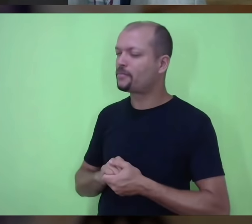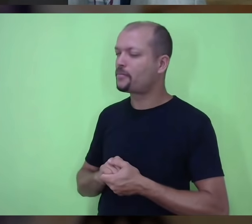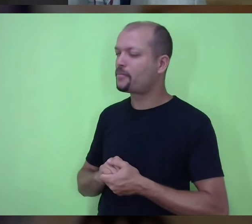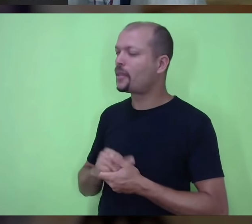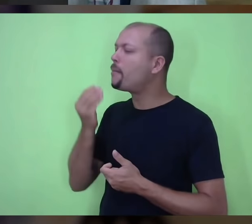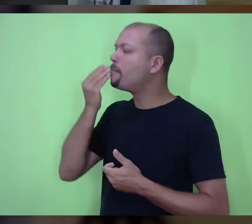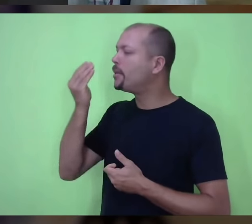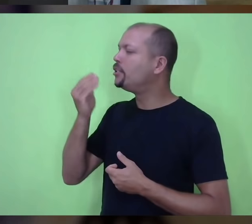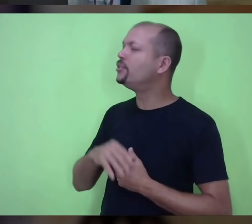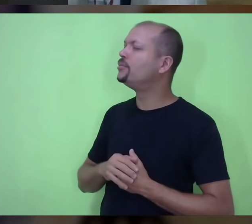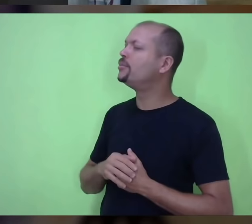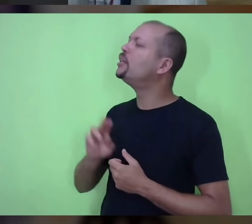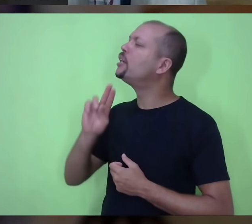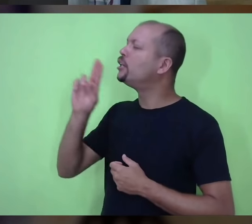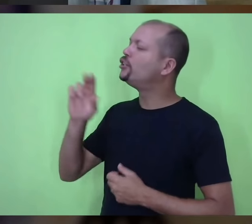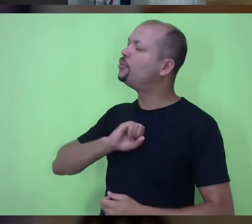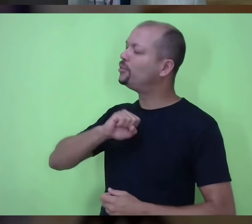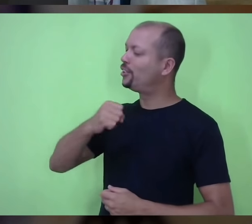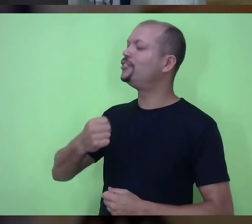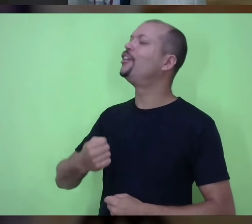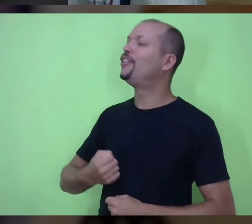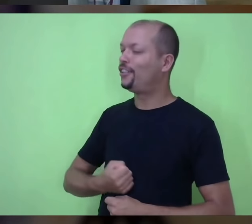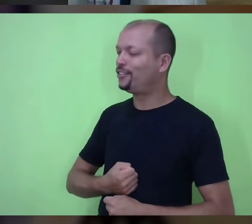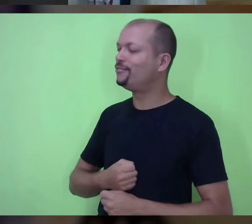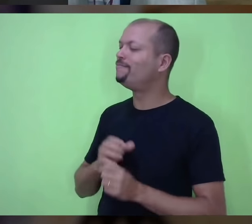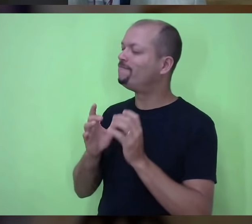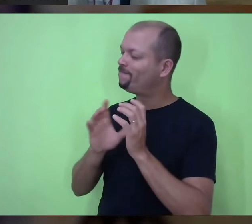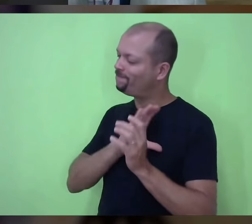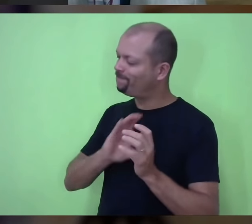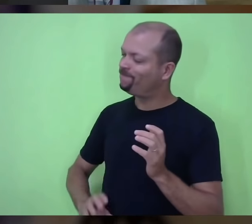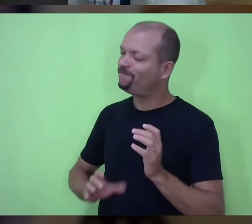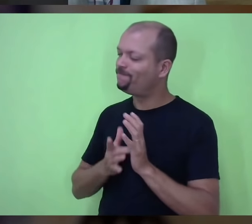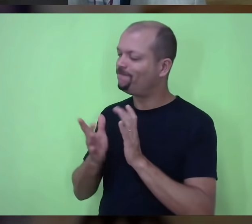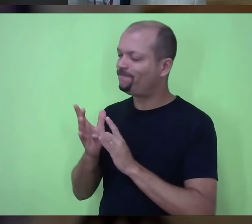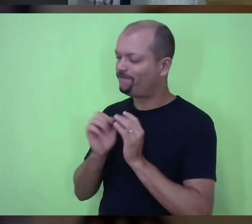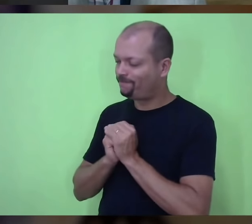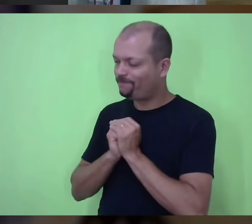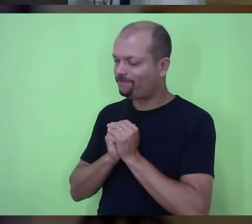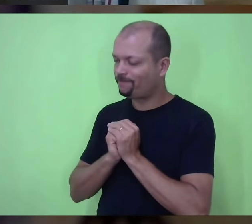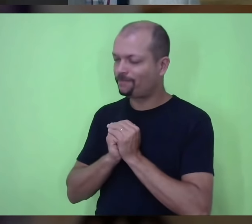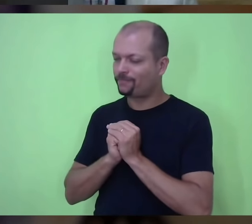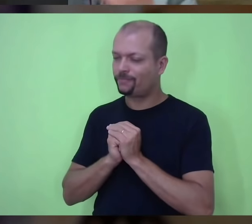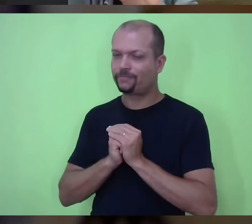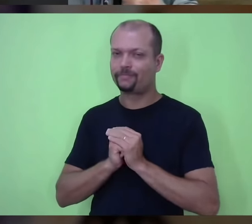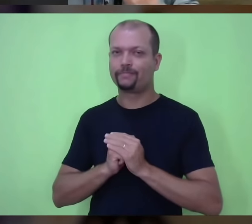o sumo sacerdote, Cristo Jesus. Amém.